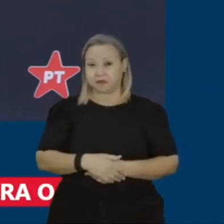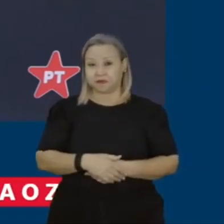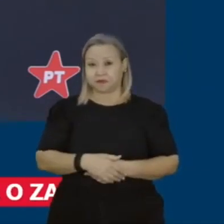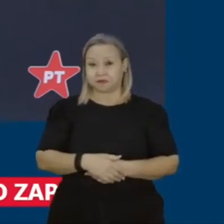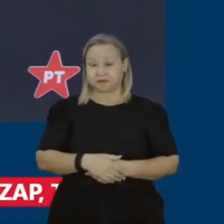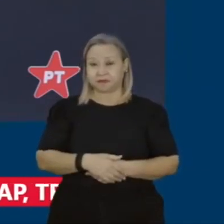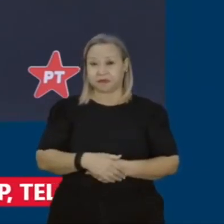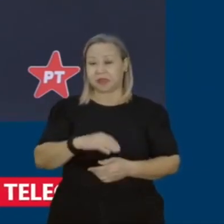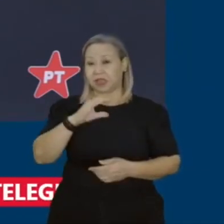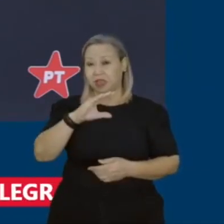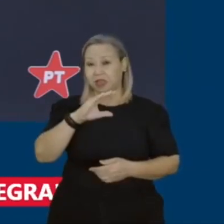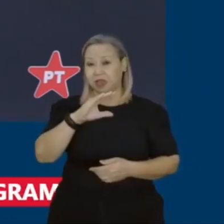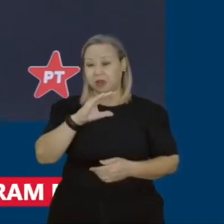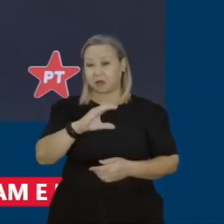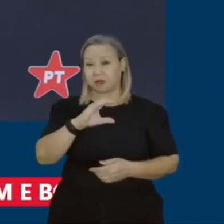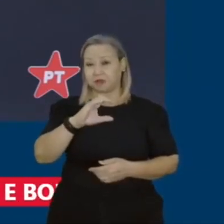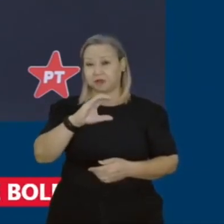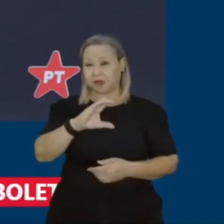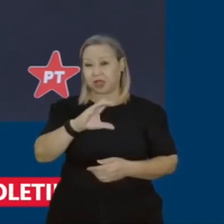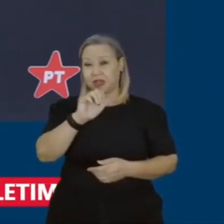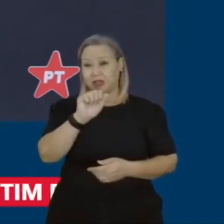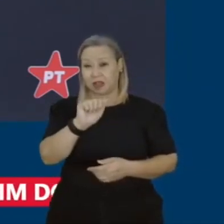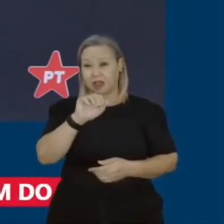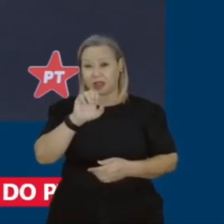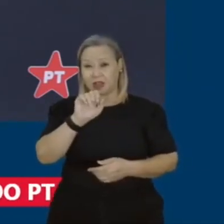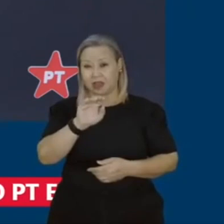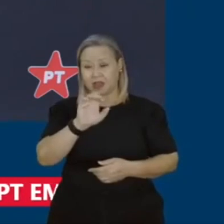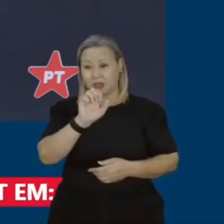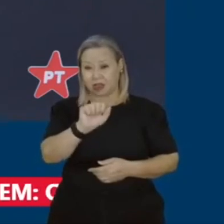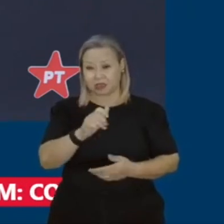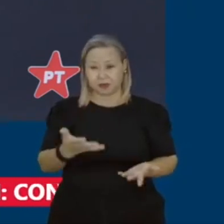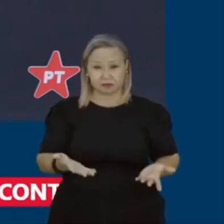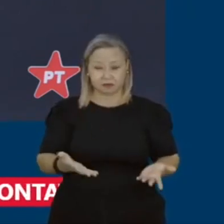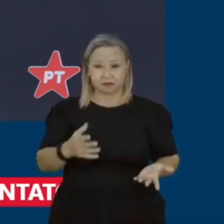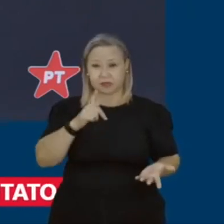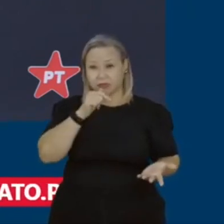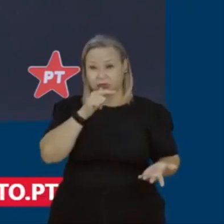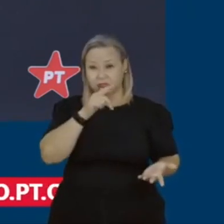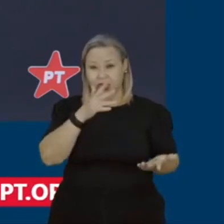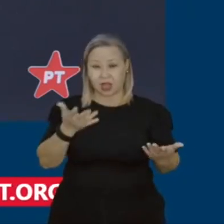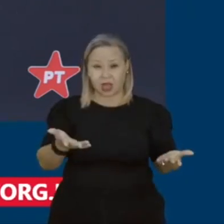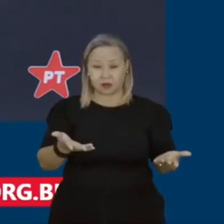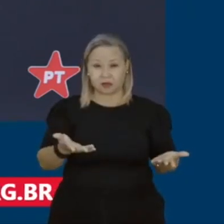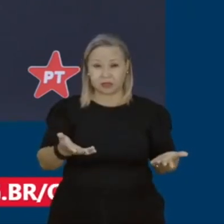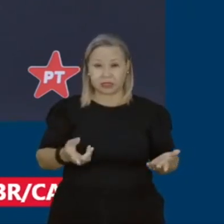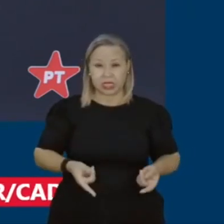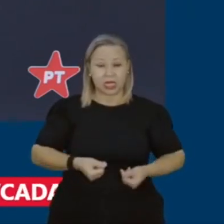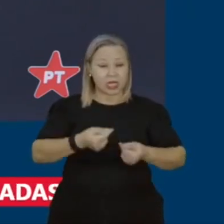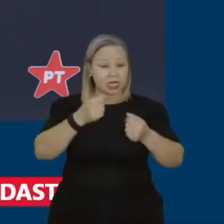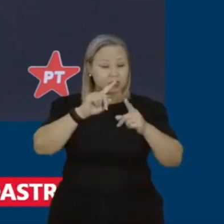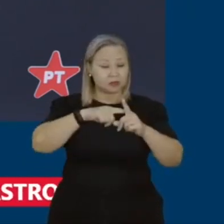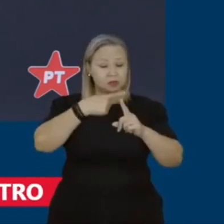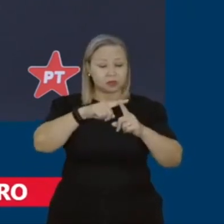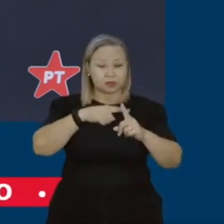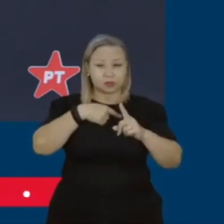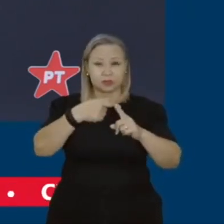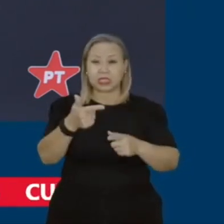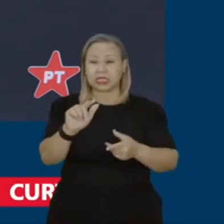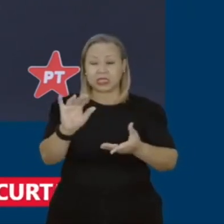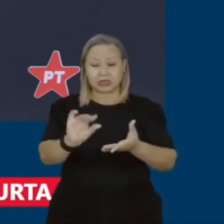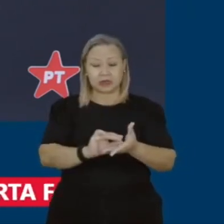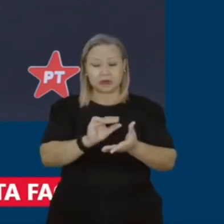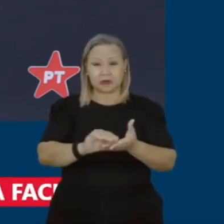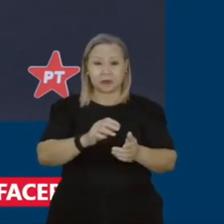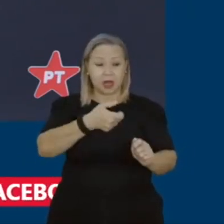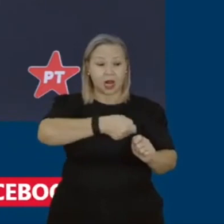de água, dizem eles, é no mercado AAA, mas está cobrando um verdadeiro absurdo, não tem investimento e manda lucro